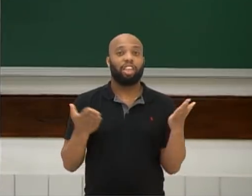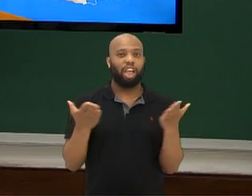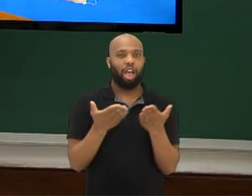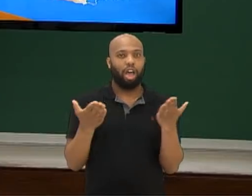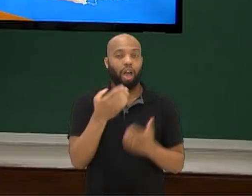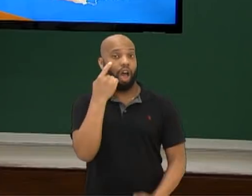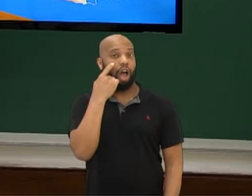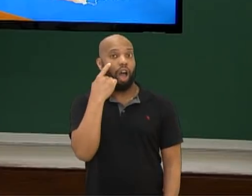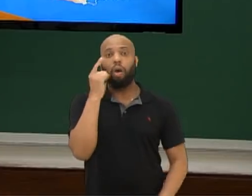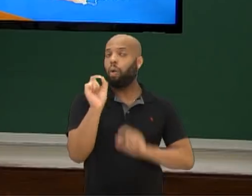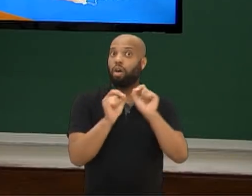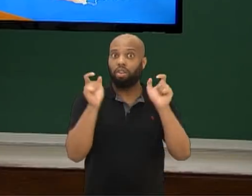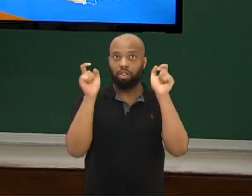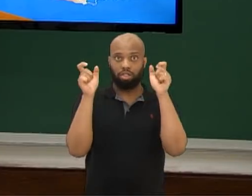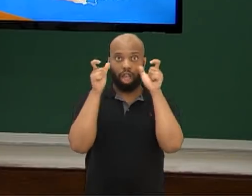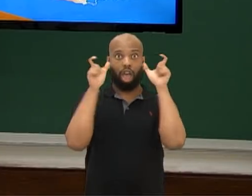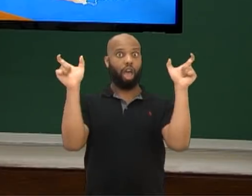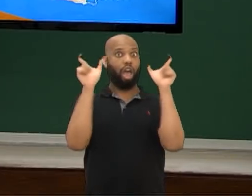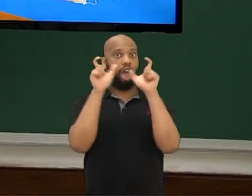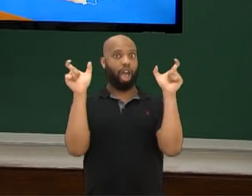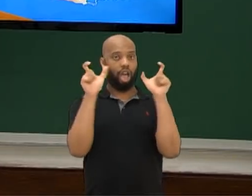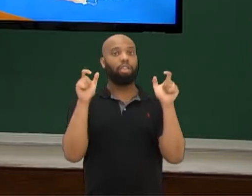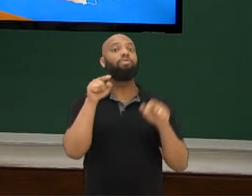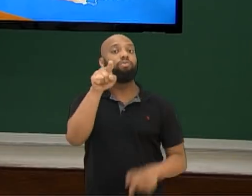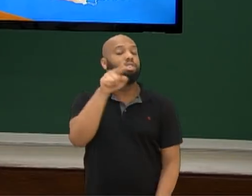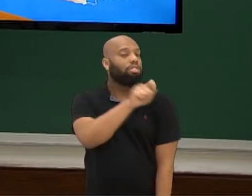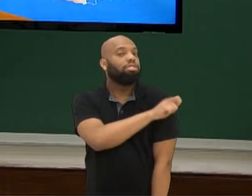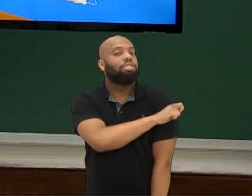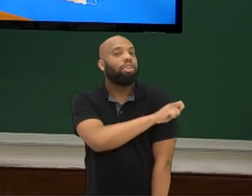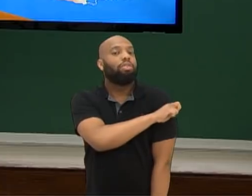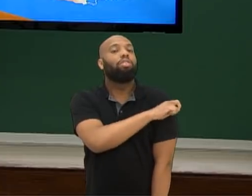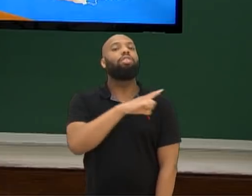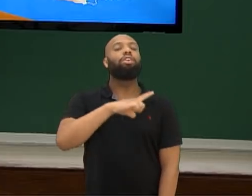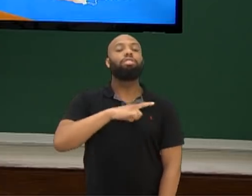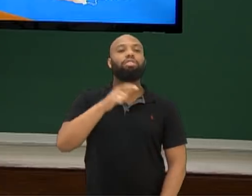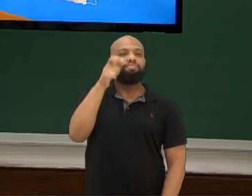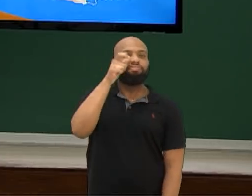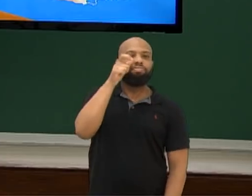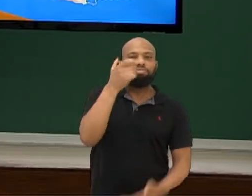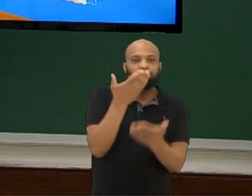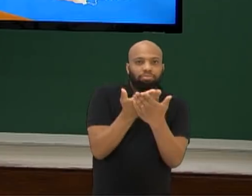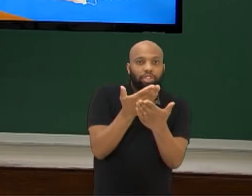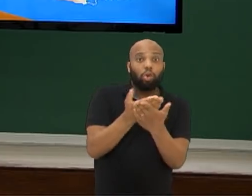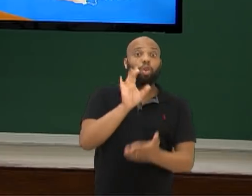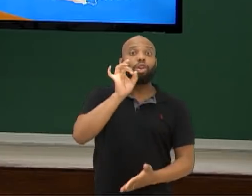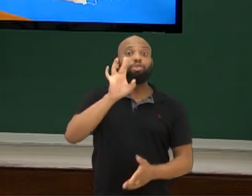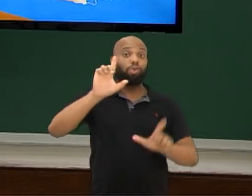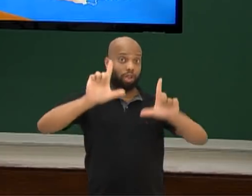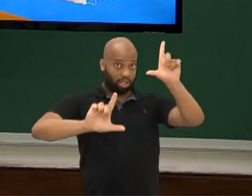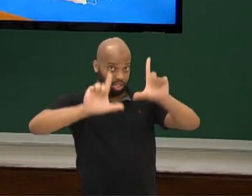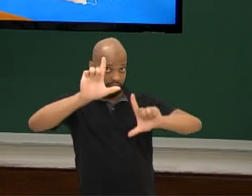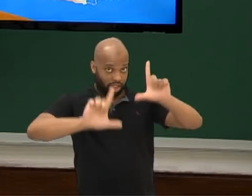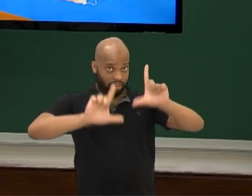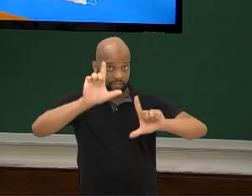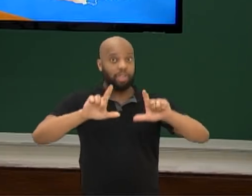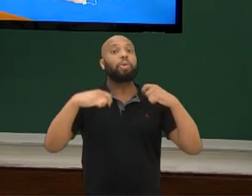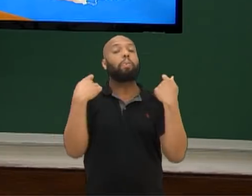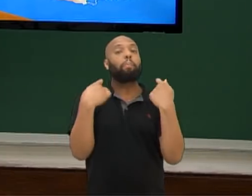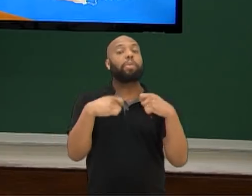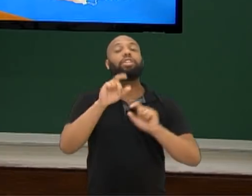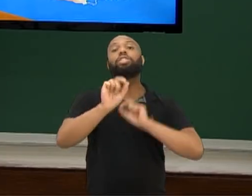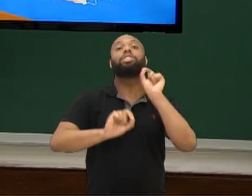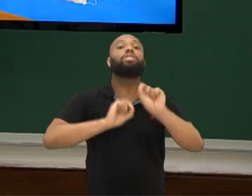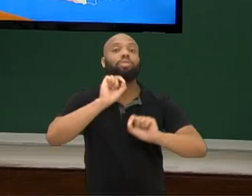por favor, produção. Atenção você, aluno, que está assistindo as aulas somente pela televisão, não